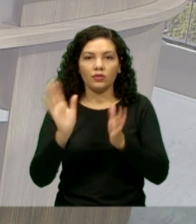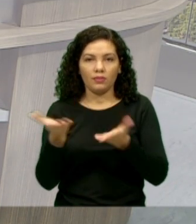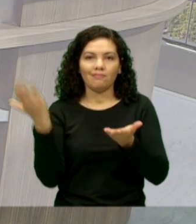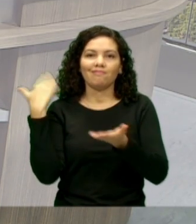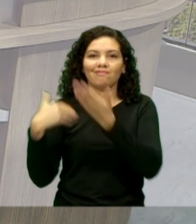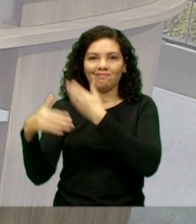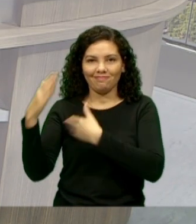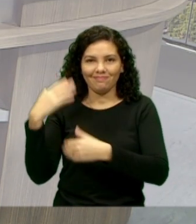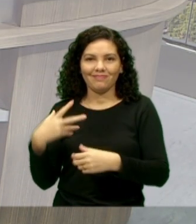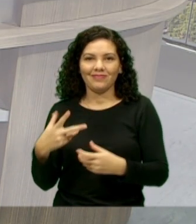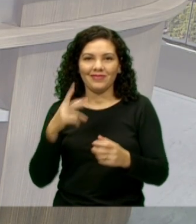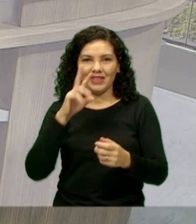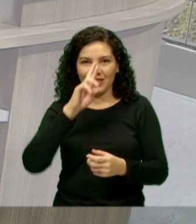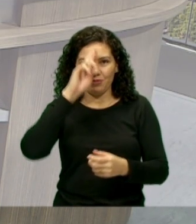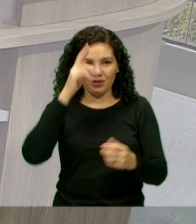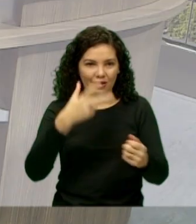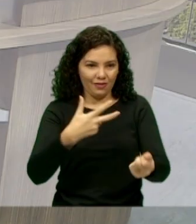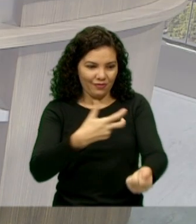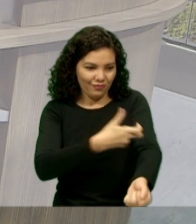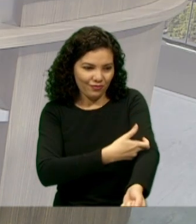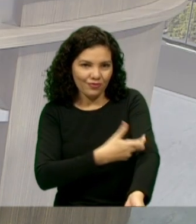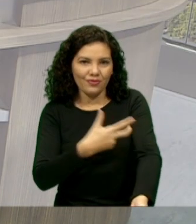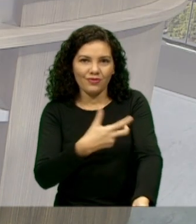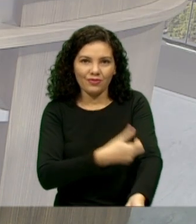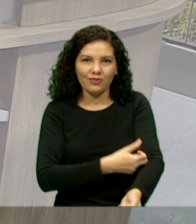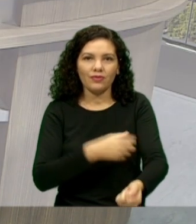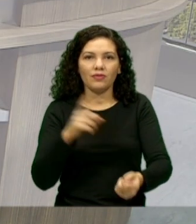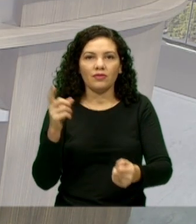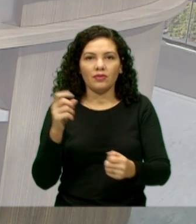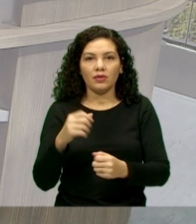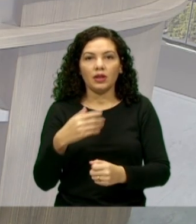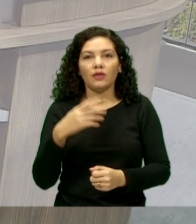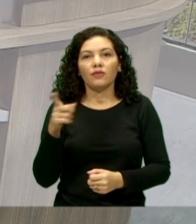enquanto estava como servidora da saúde.